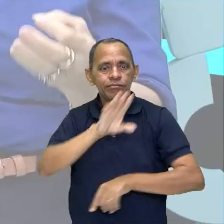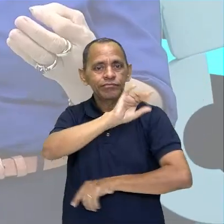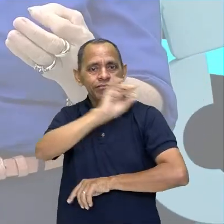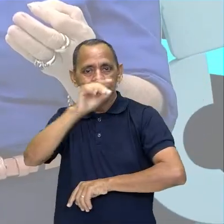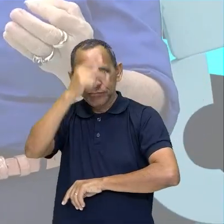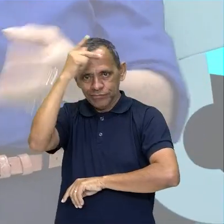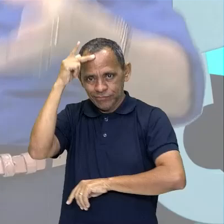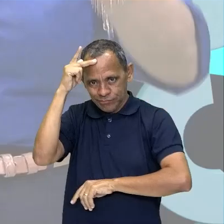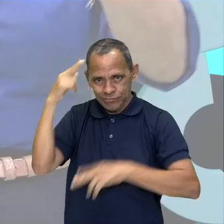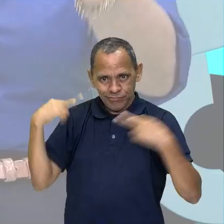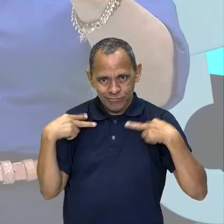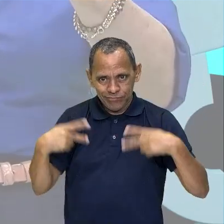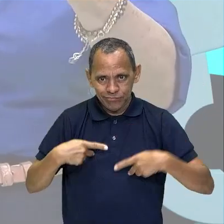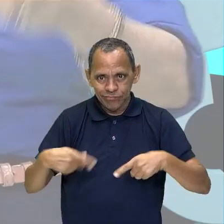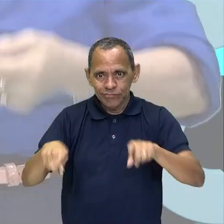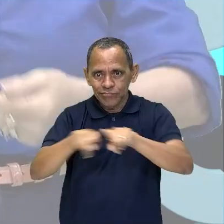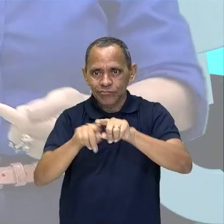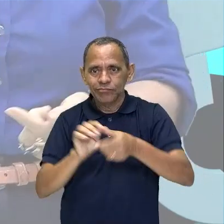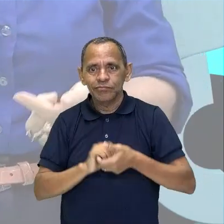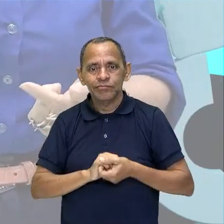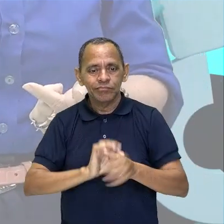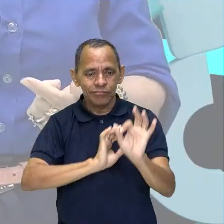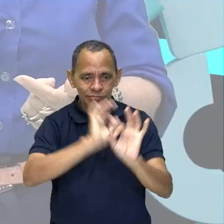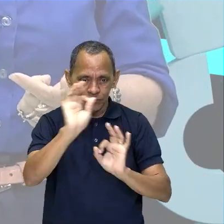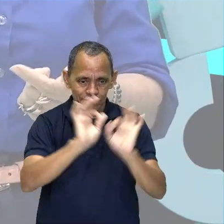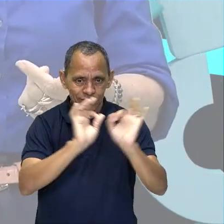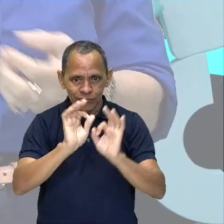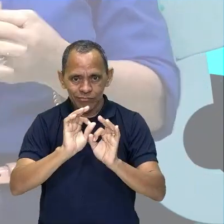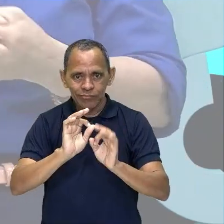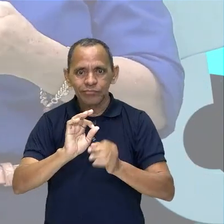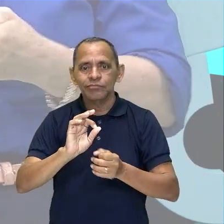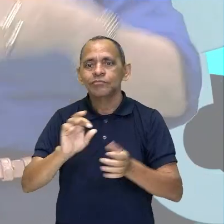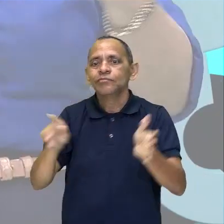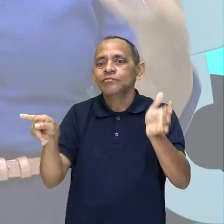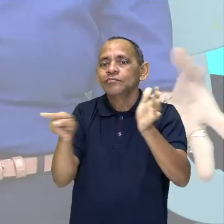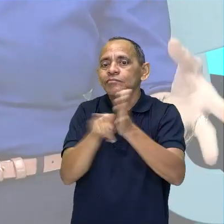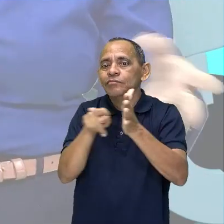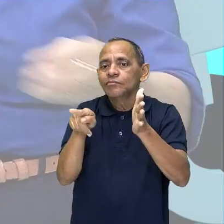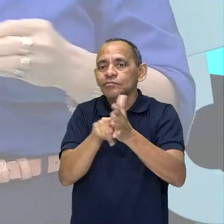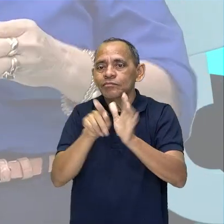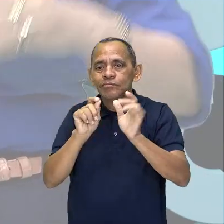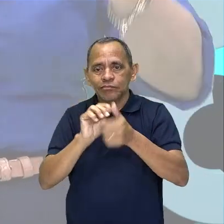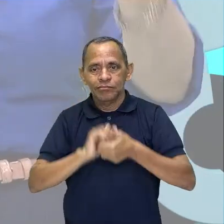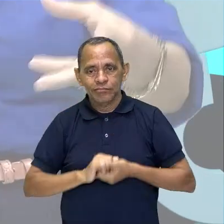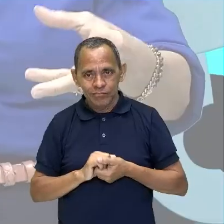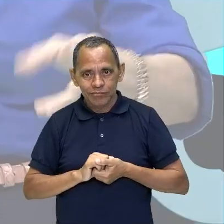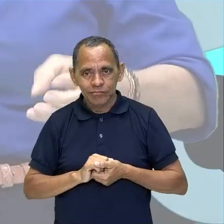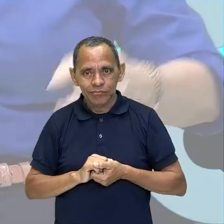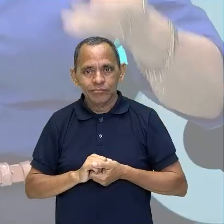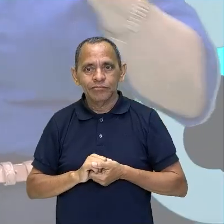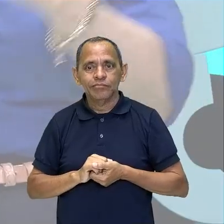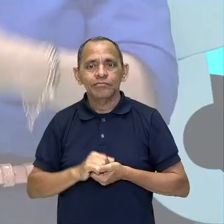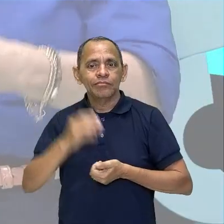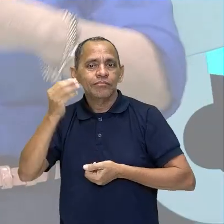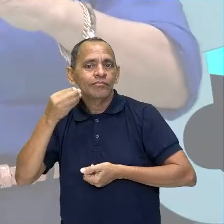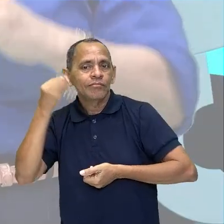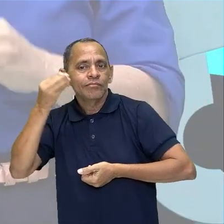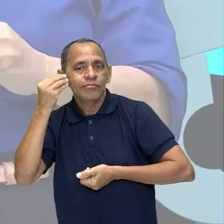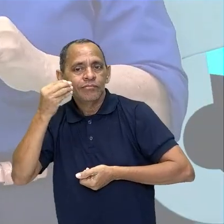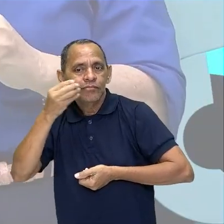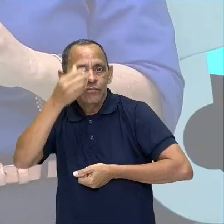cada ser humano, constrói a sua versão dos fatos, do saber,